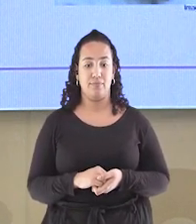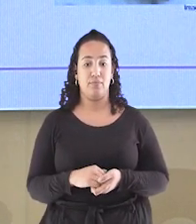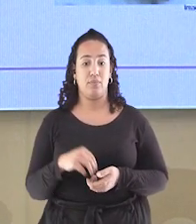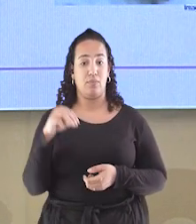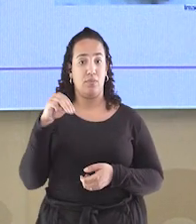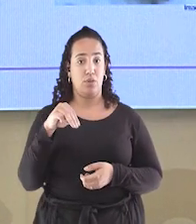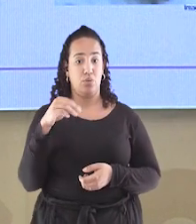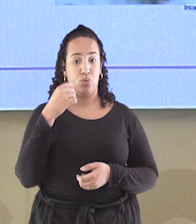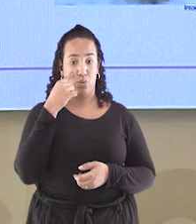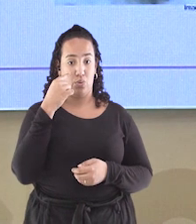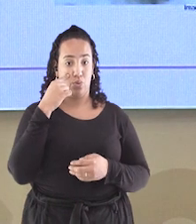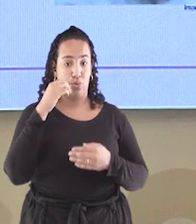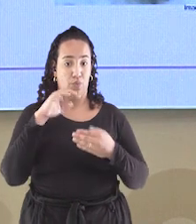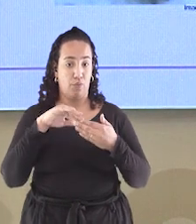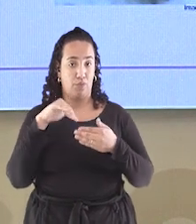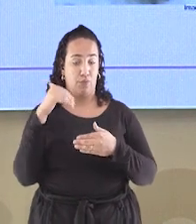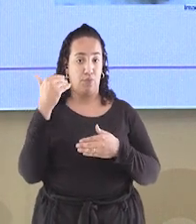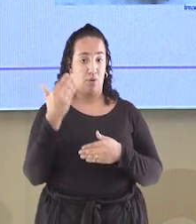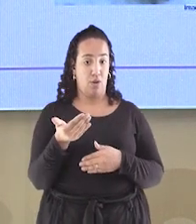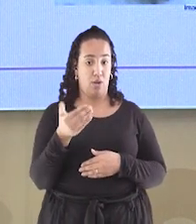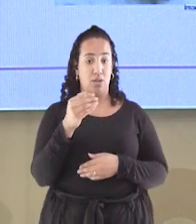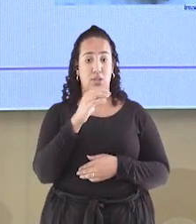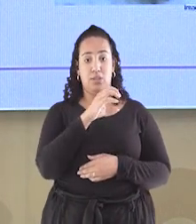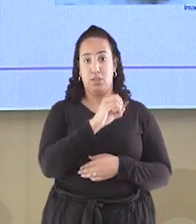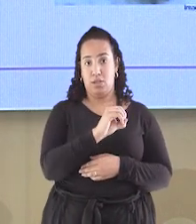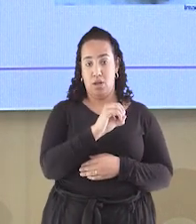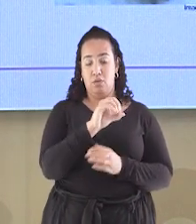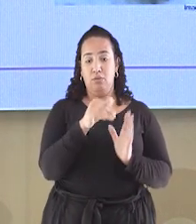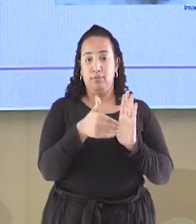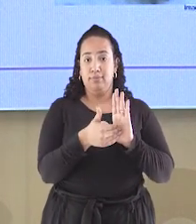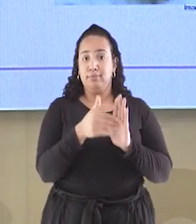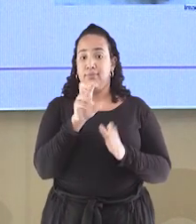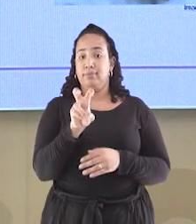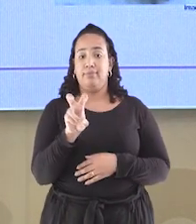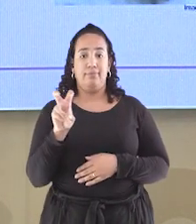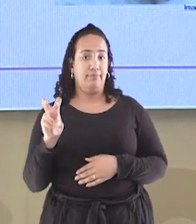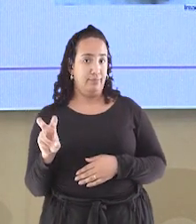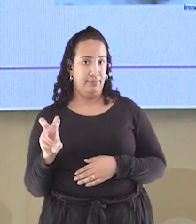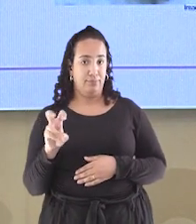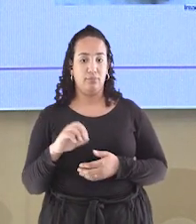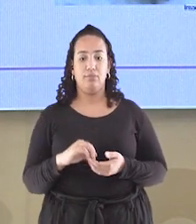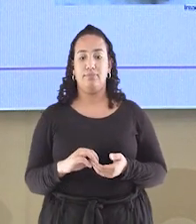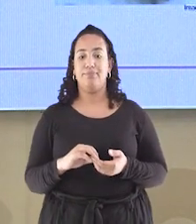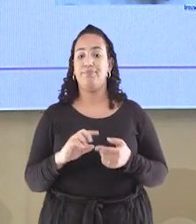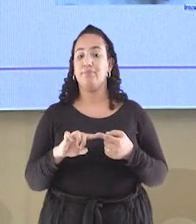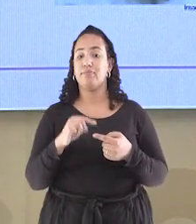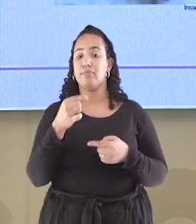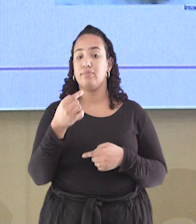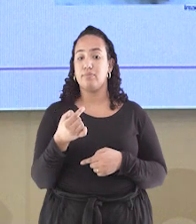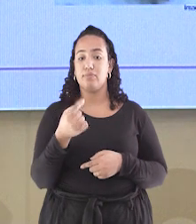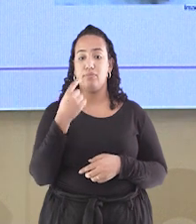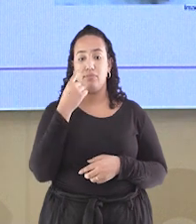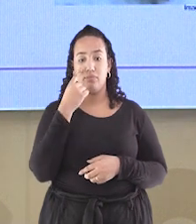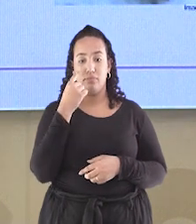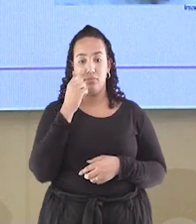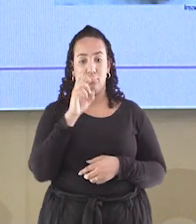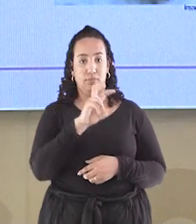de fora, que vão do 0 até o 55. Depois de